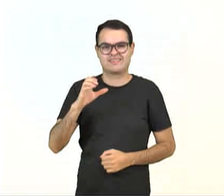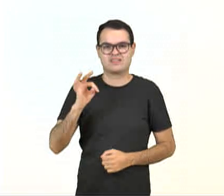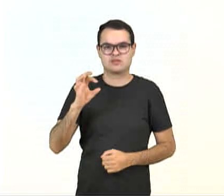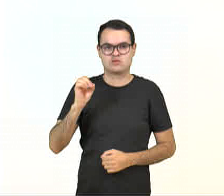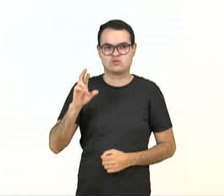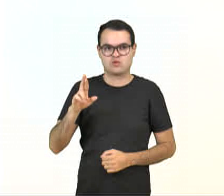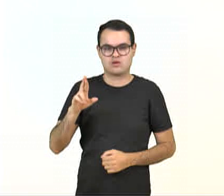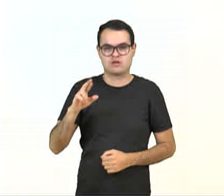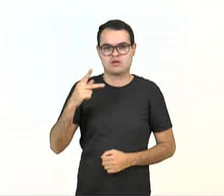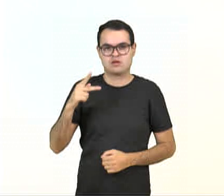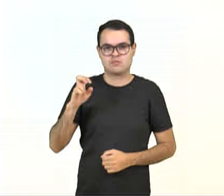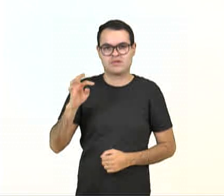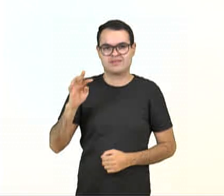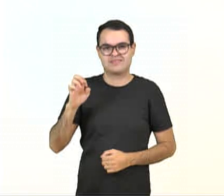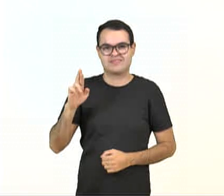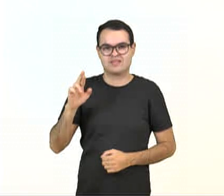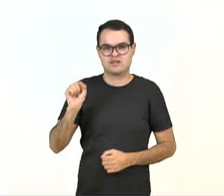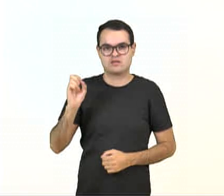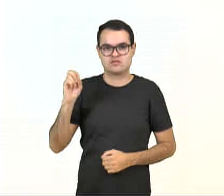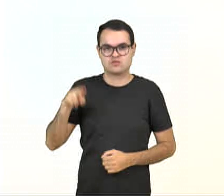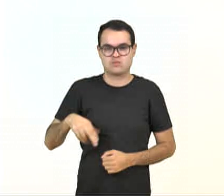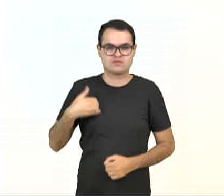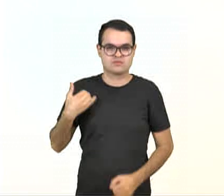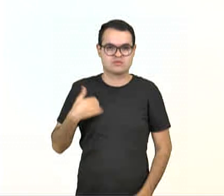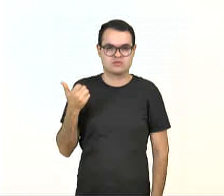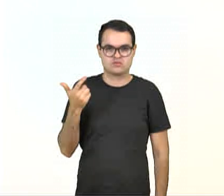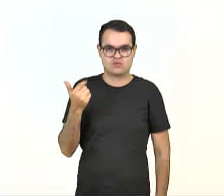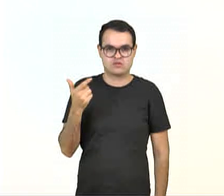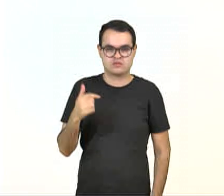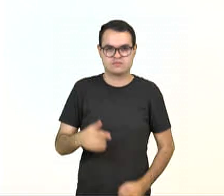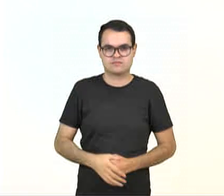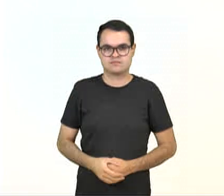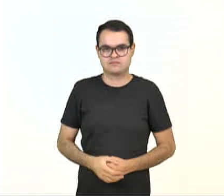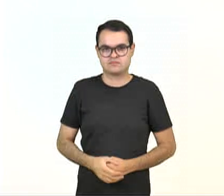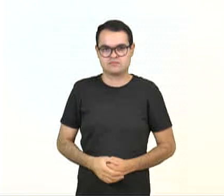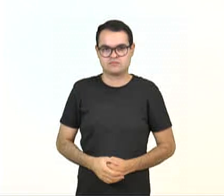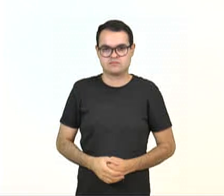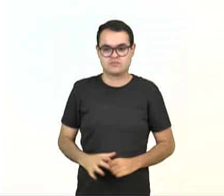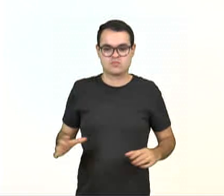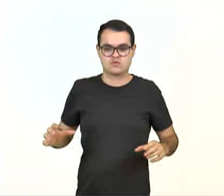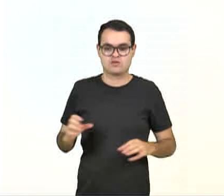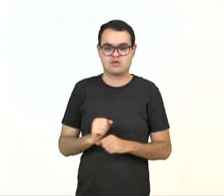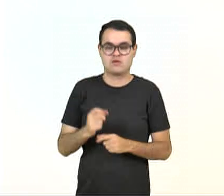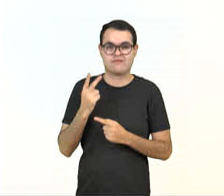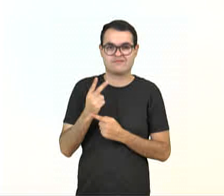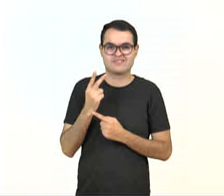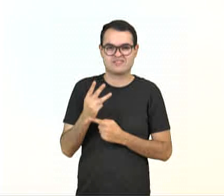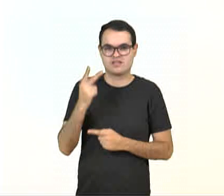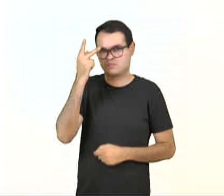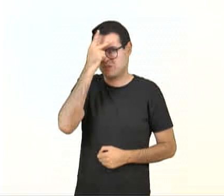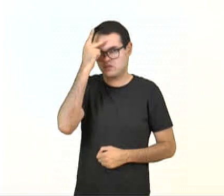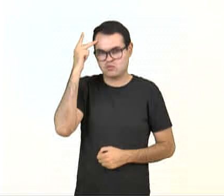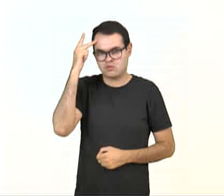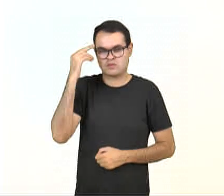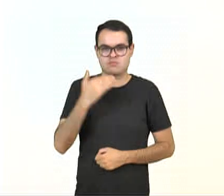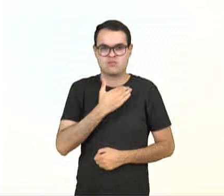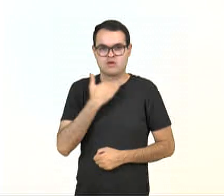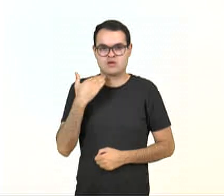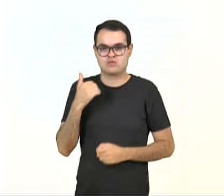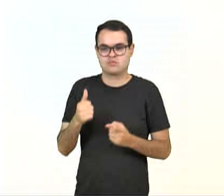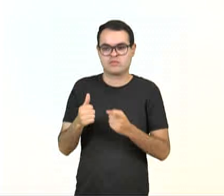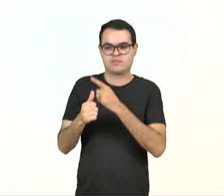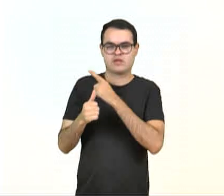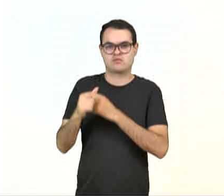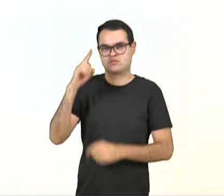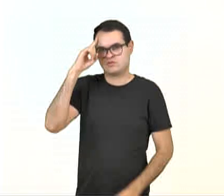Peterson, de 12 anos. Pelo menos 23 pessoas morreram no primeiro dia do Levante